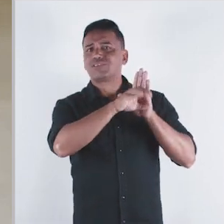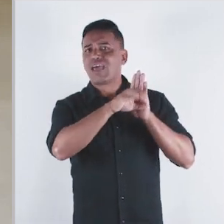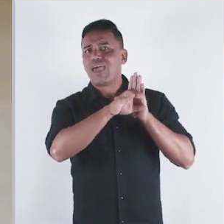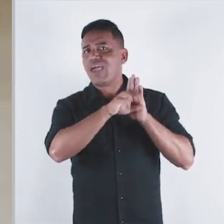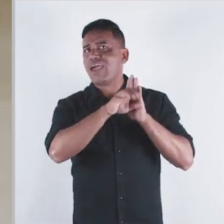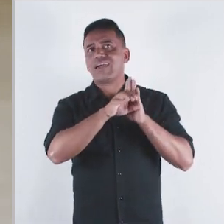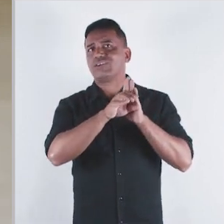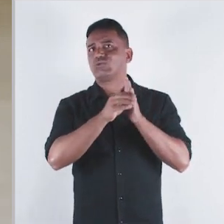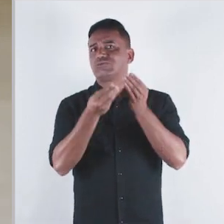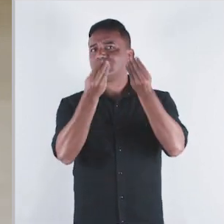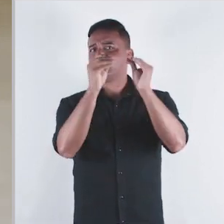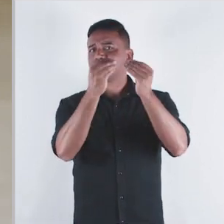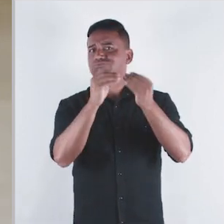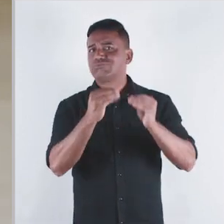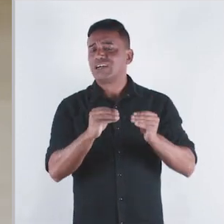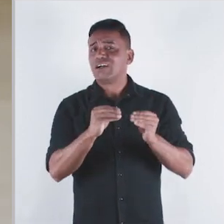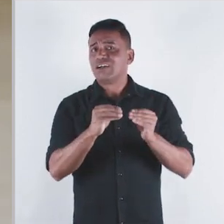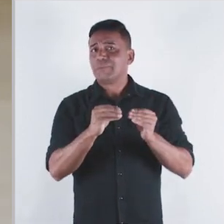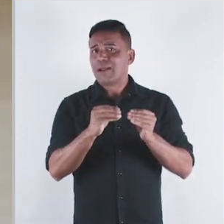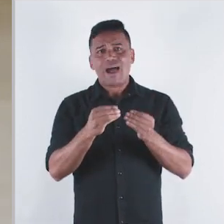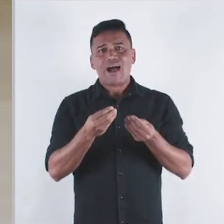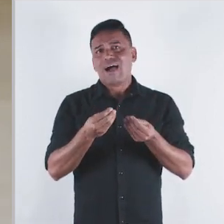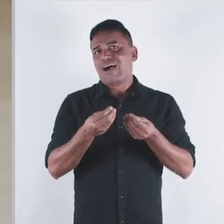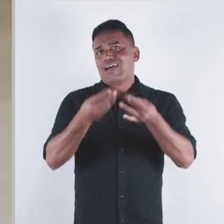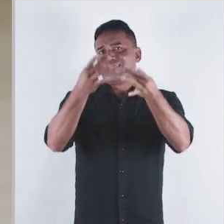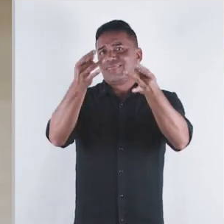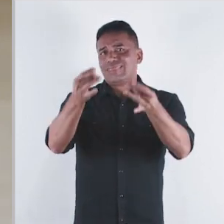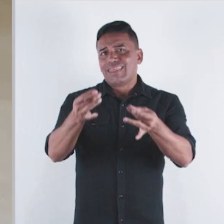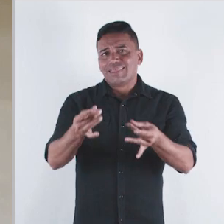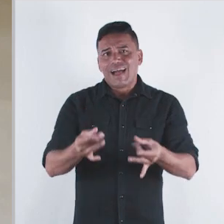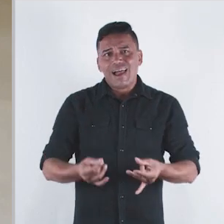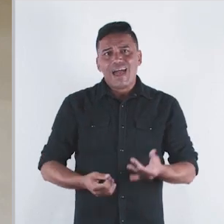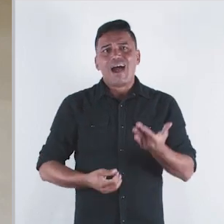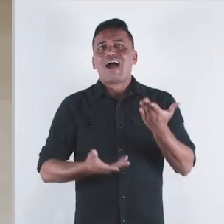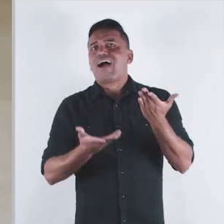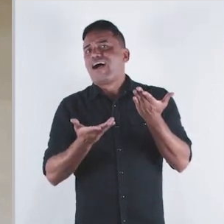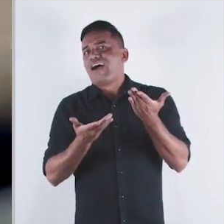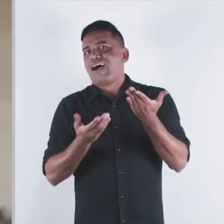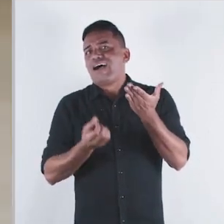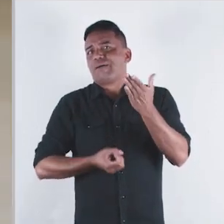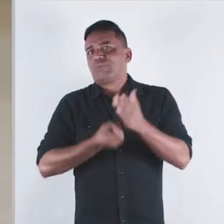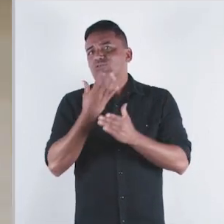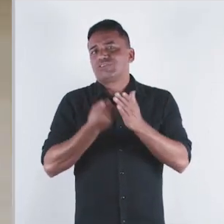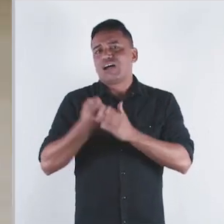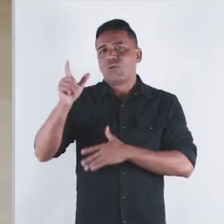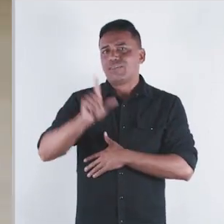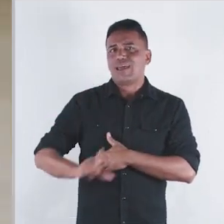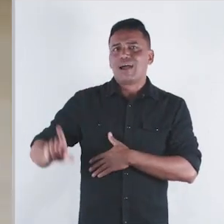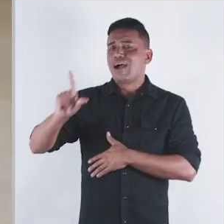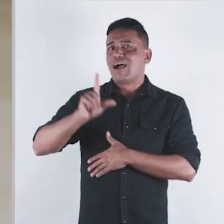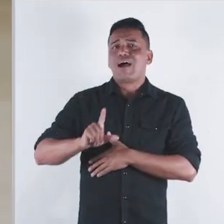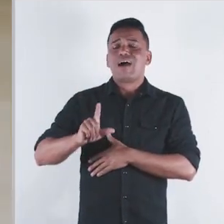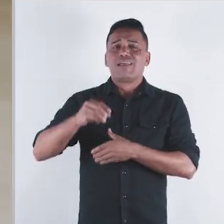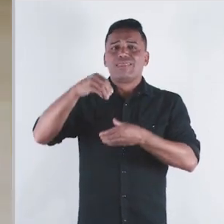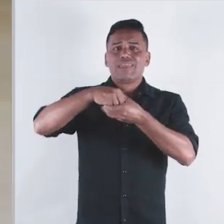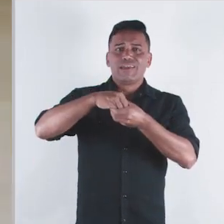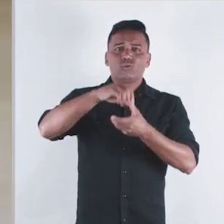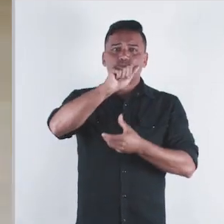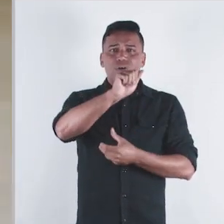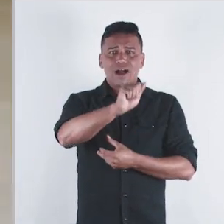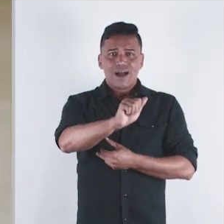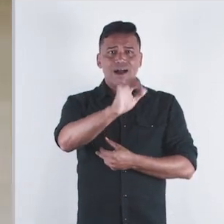usar para fazer a descrição das obras, né, para dar as informações, os metadados e tudo mais no Atlas, a gente ficou muito